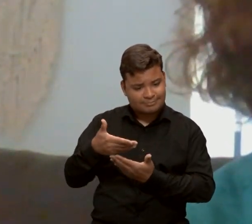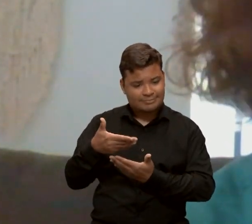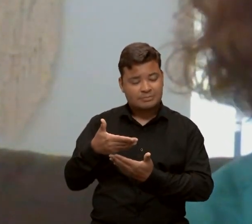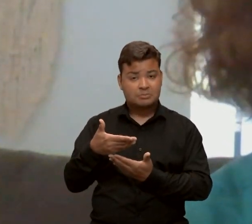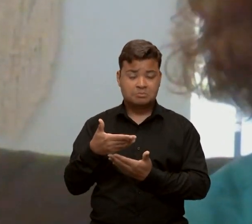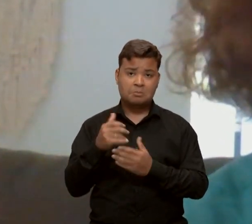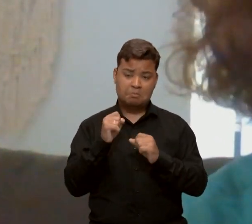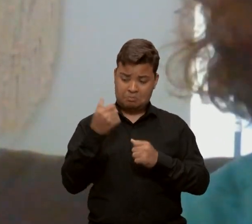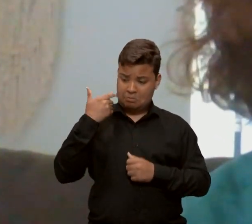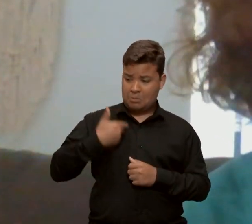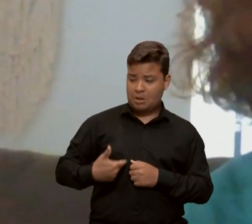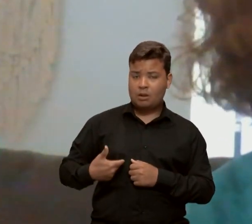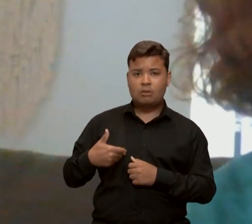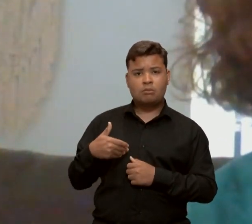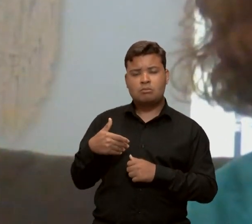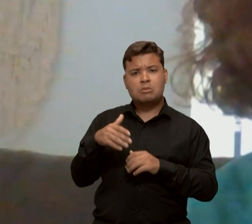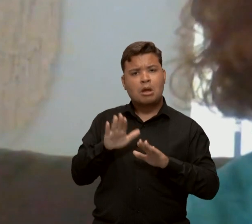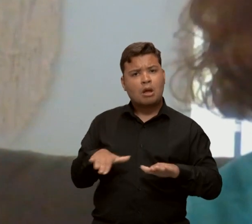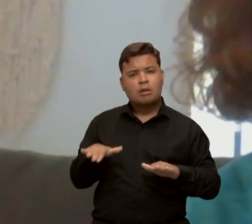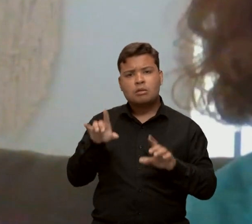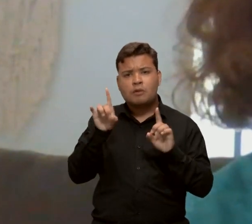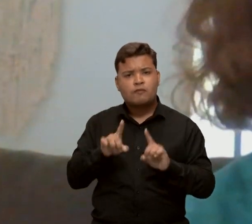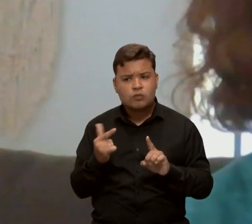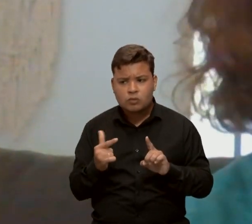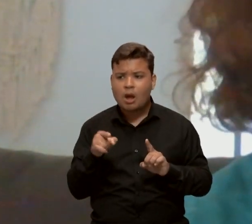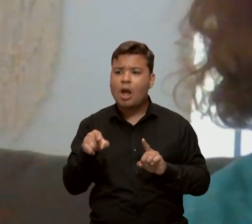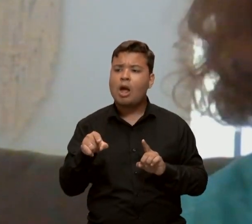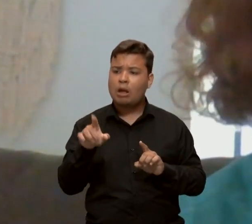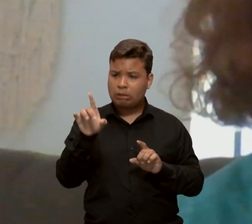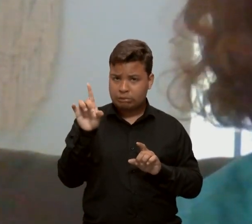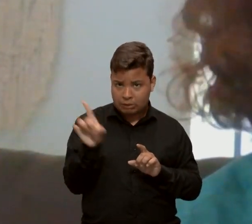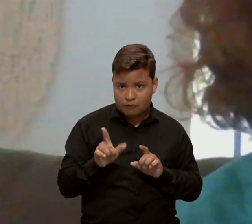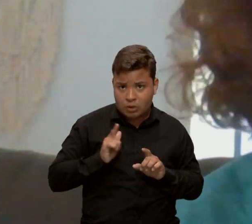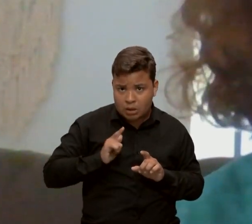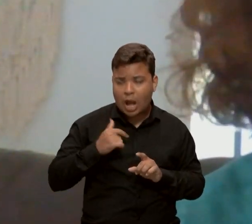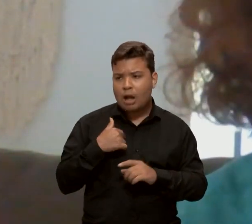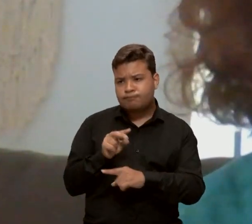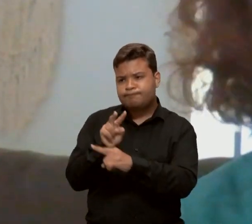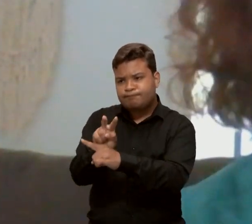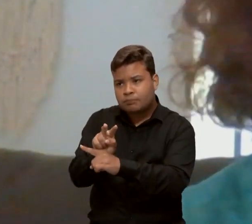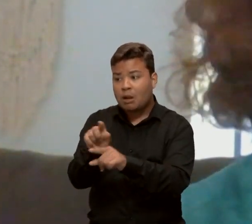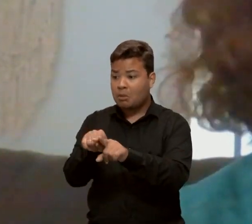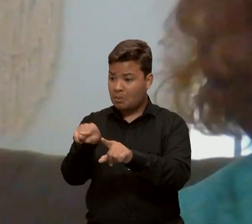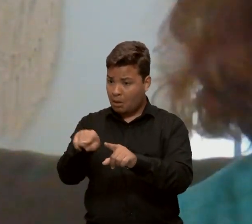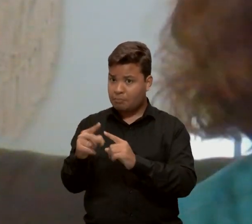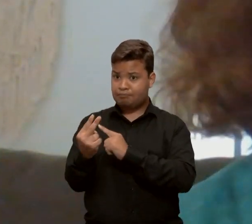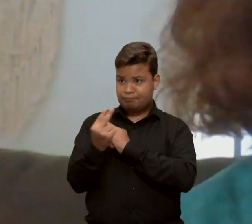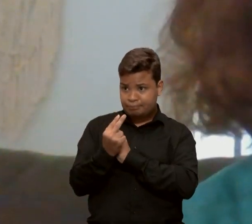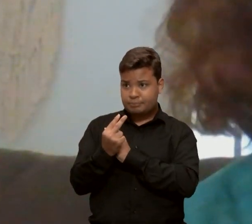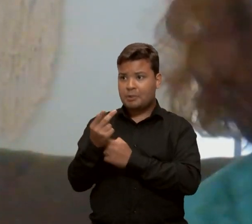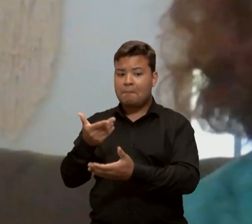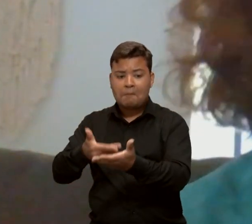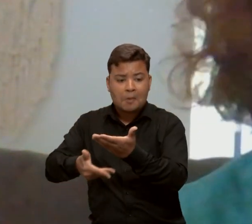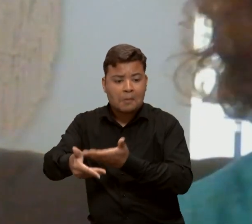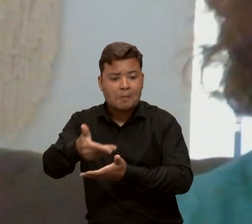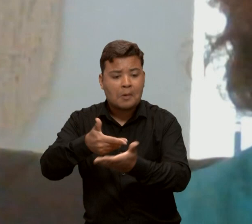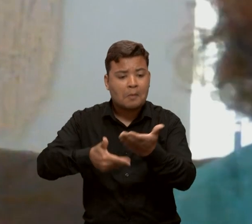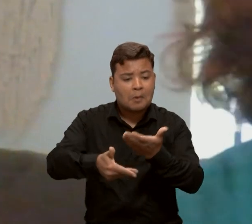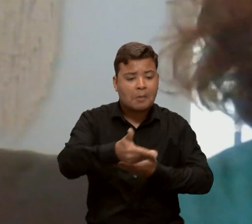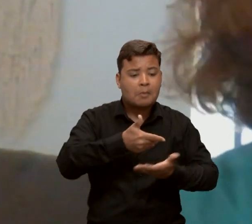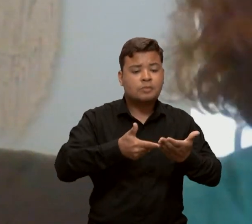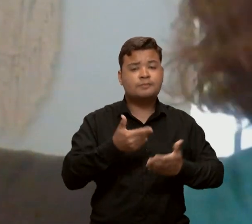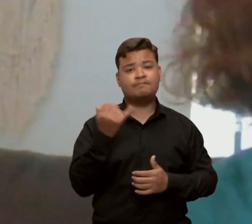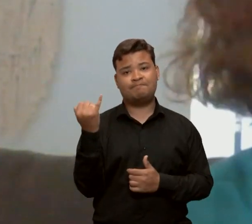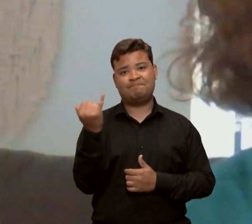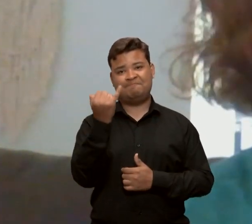sem deficiência, todas se sentem responsável por todas, né? Essa é uma rede bem interessante que a gente,